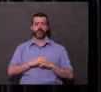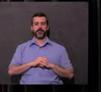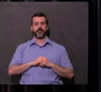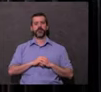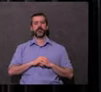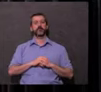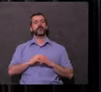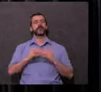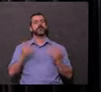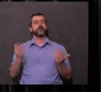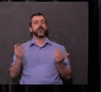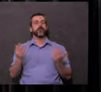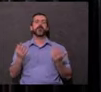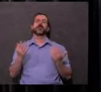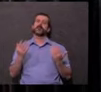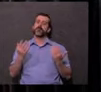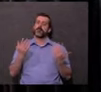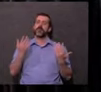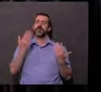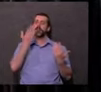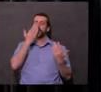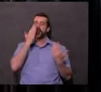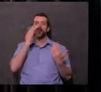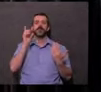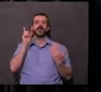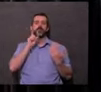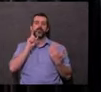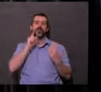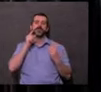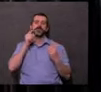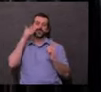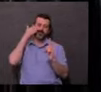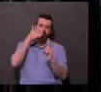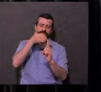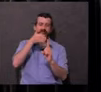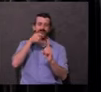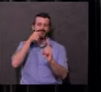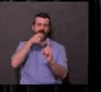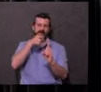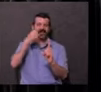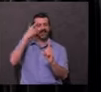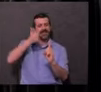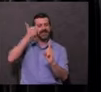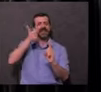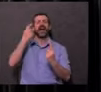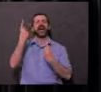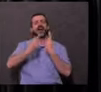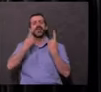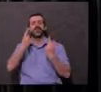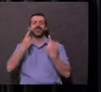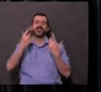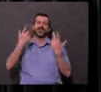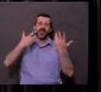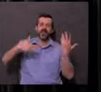Sentimos que precisamos de nos recentrar no essencial. Tão atormentados andamos pela voragem